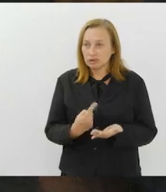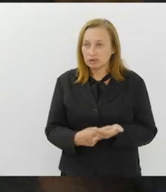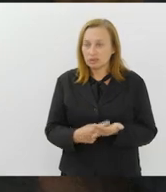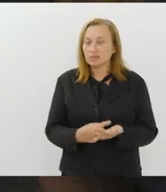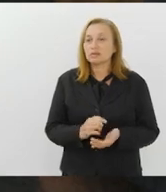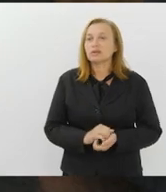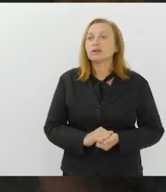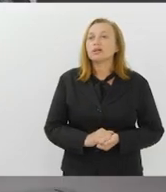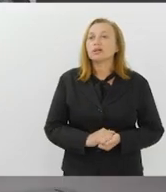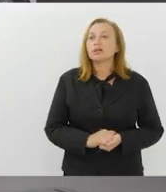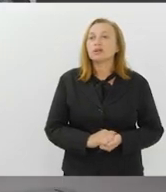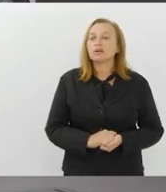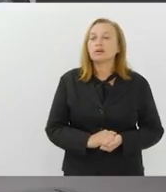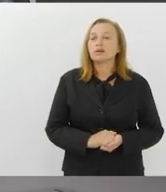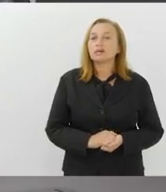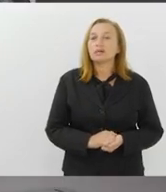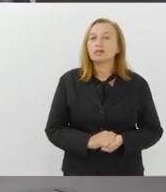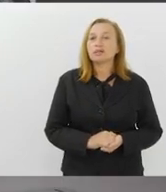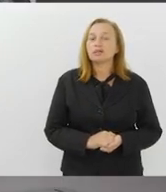vento leva.